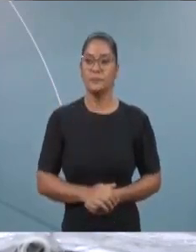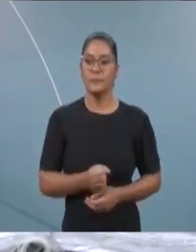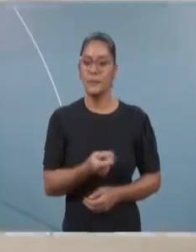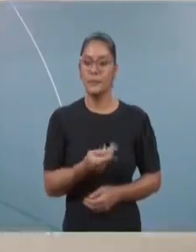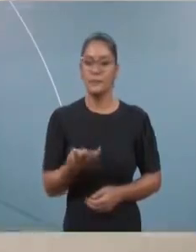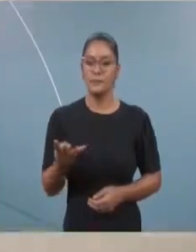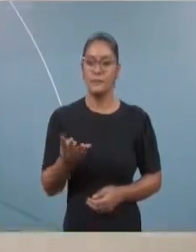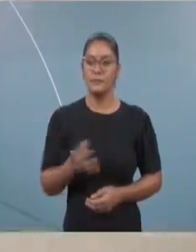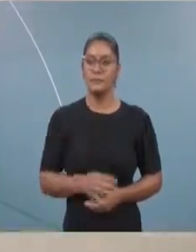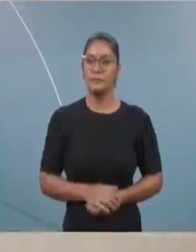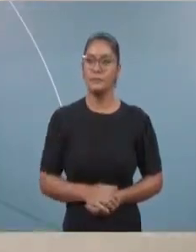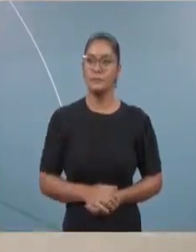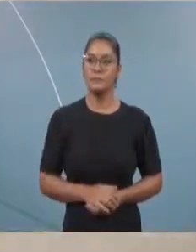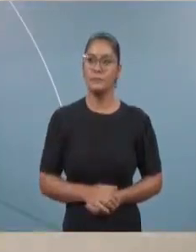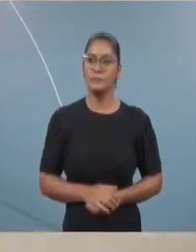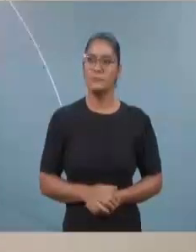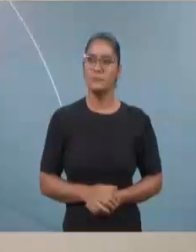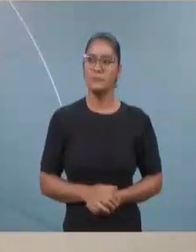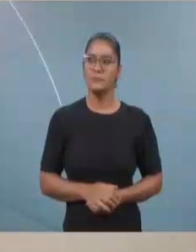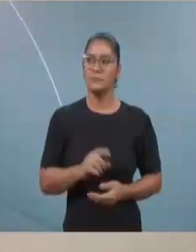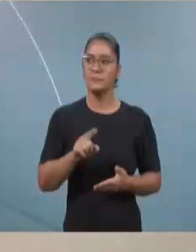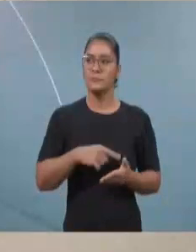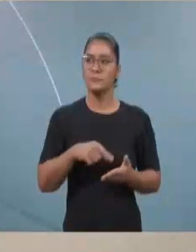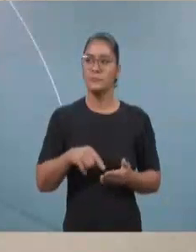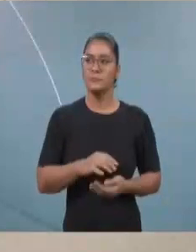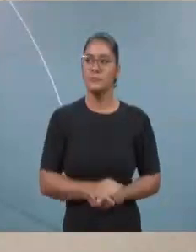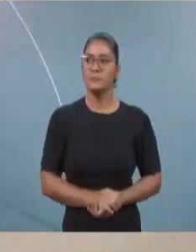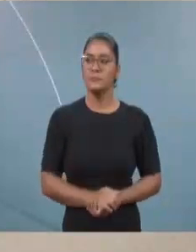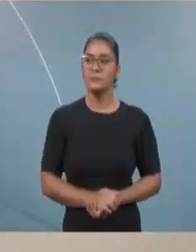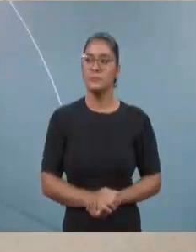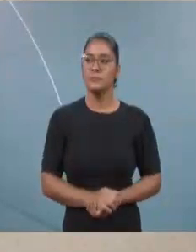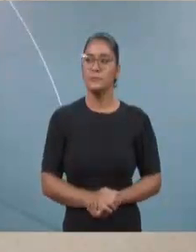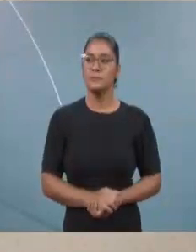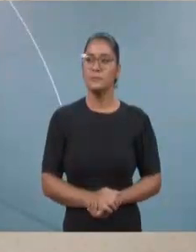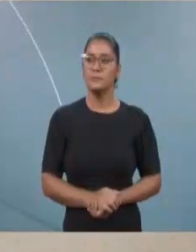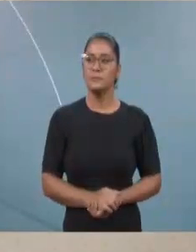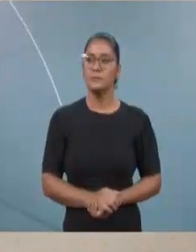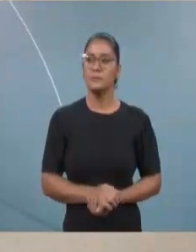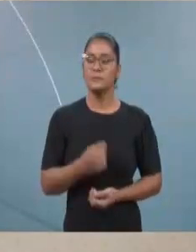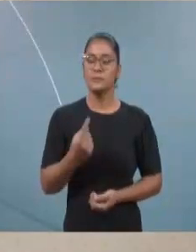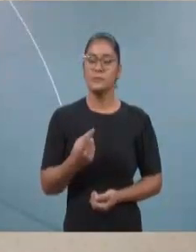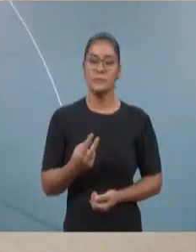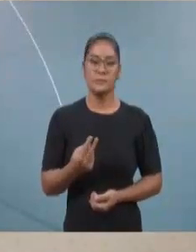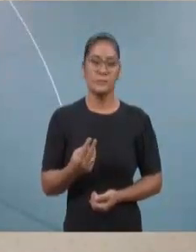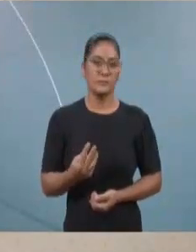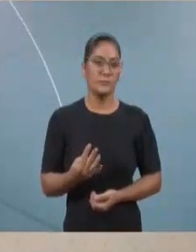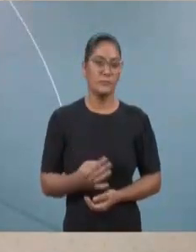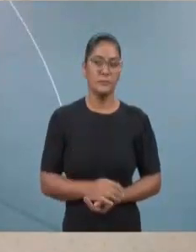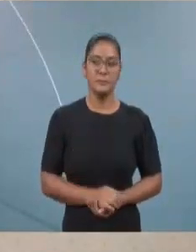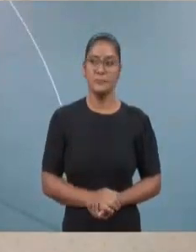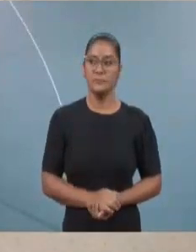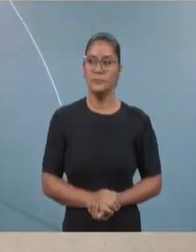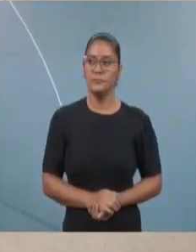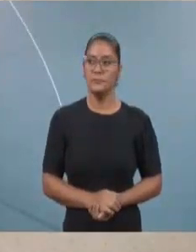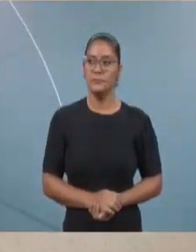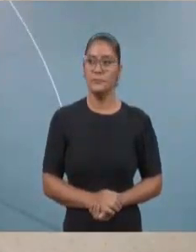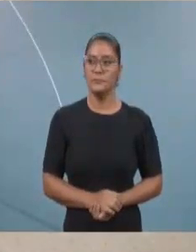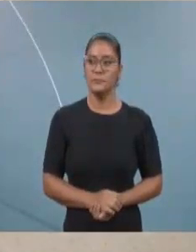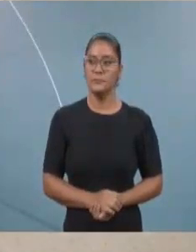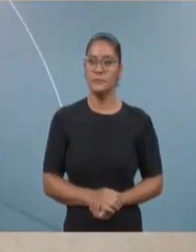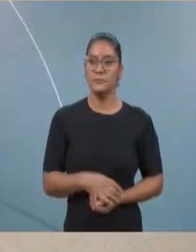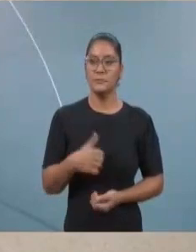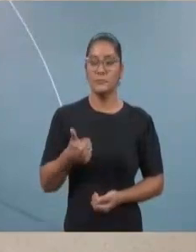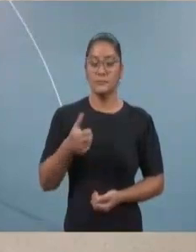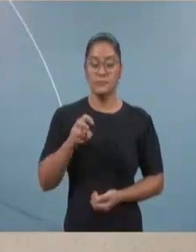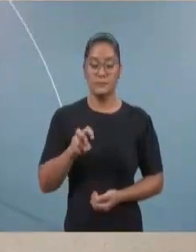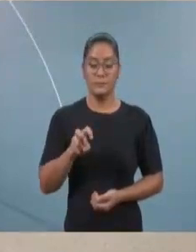có eu quero entrar em obstrução 1 2 3 4 5 6 7 8 9 10 11 12 13 14